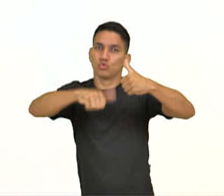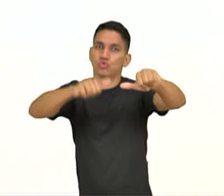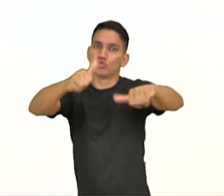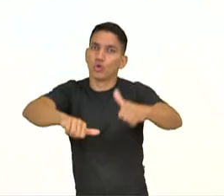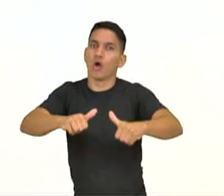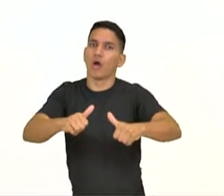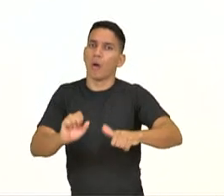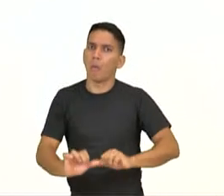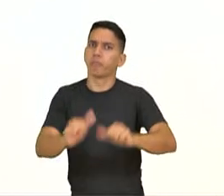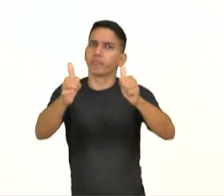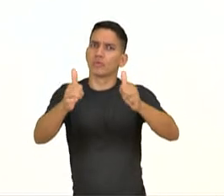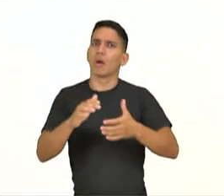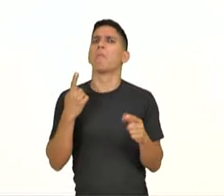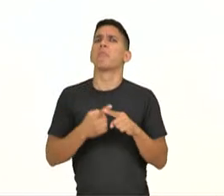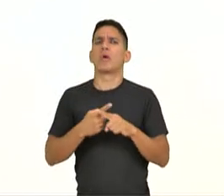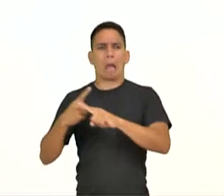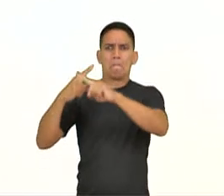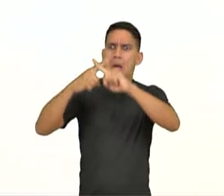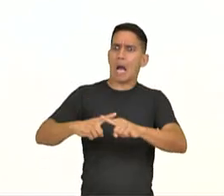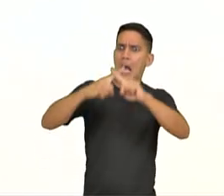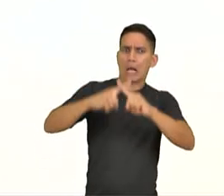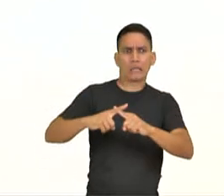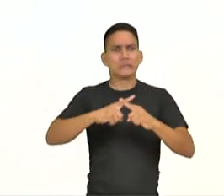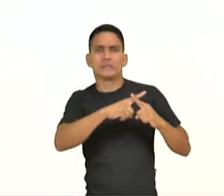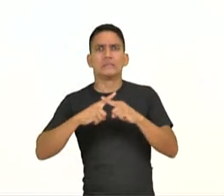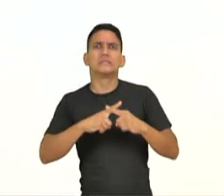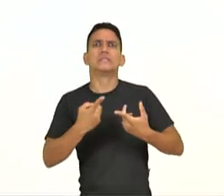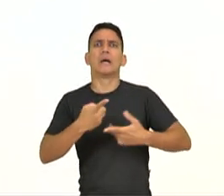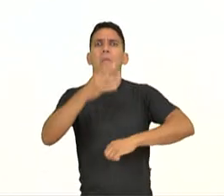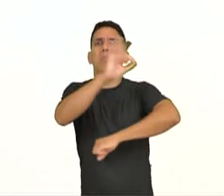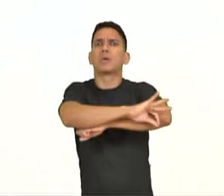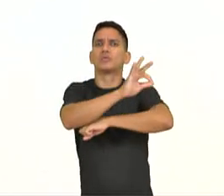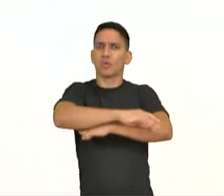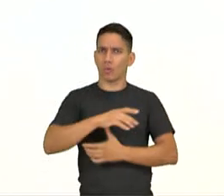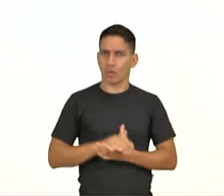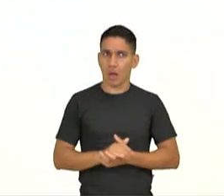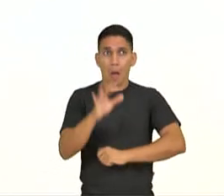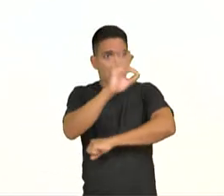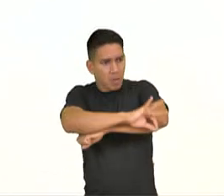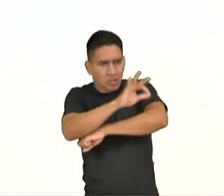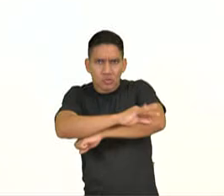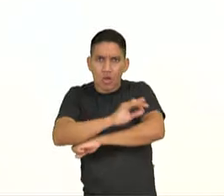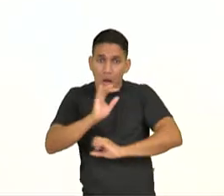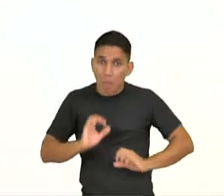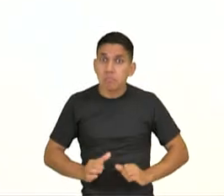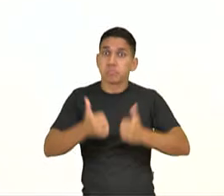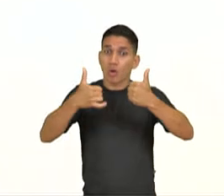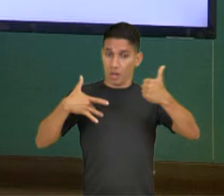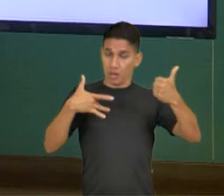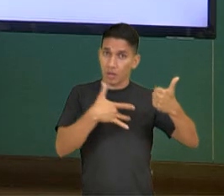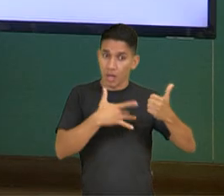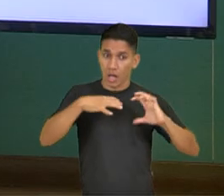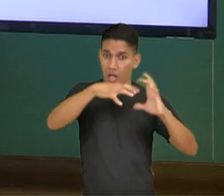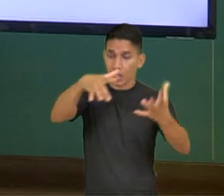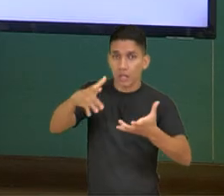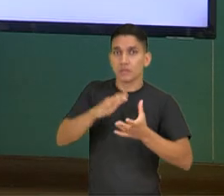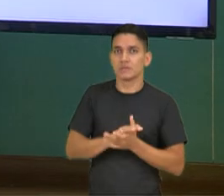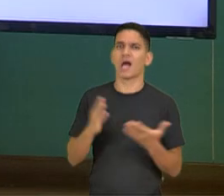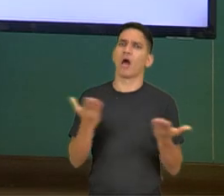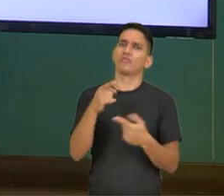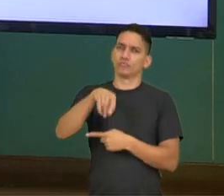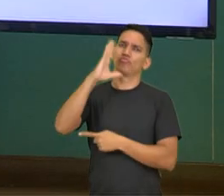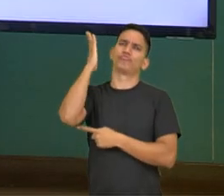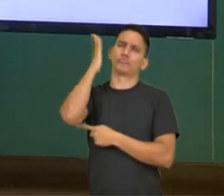tantas disputas pelo petróleo? O petróleo é benéfico ao meio ambiente? Agora que você então já conhece tudo, você pode trabalhar